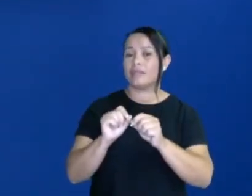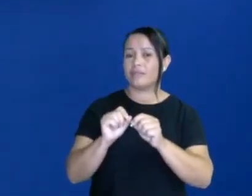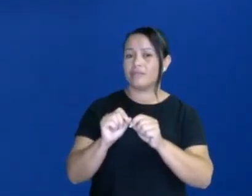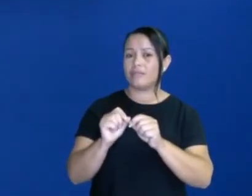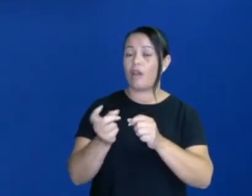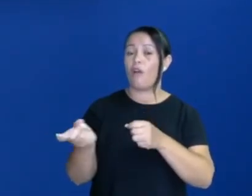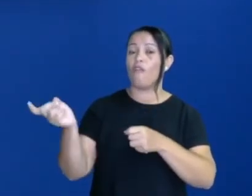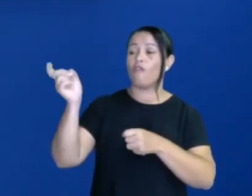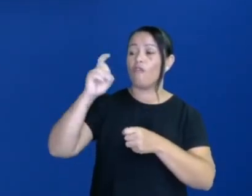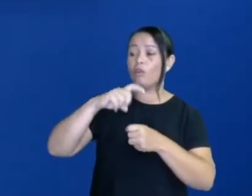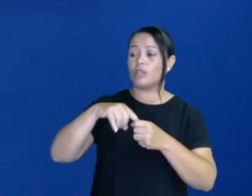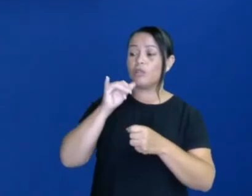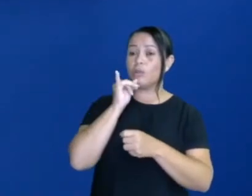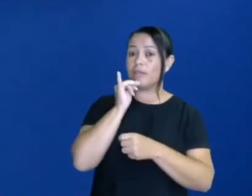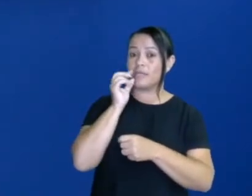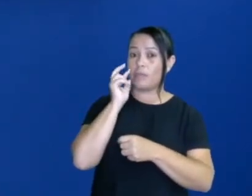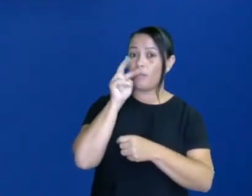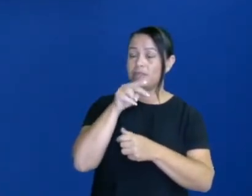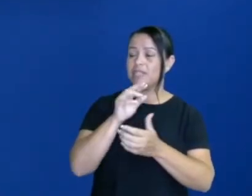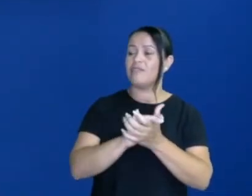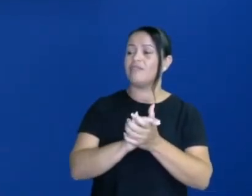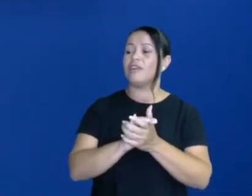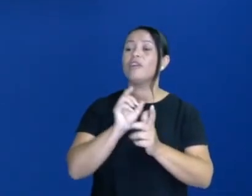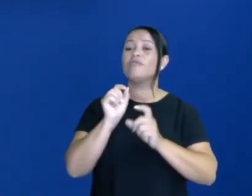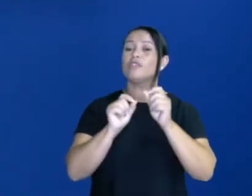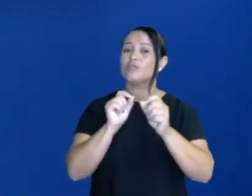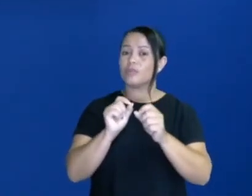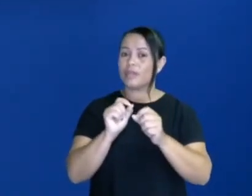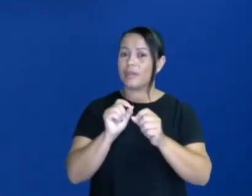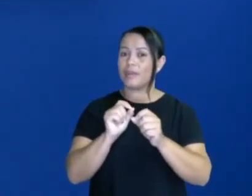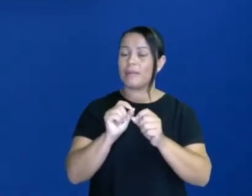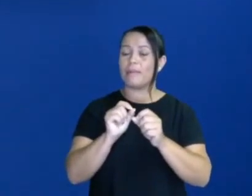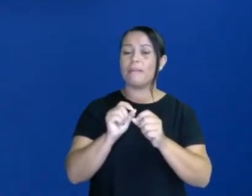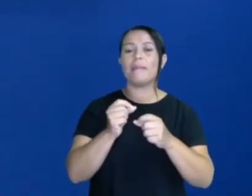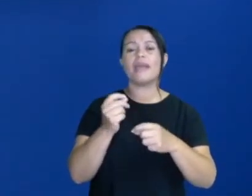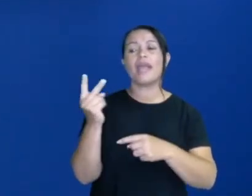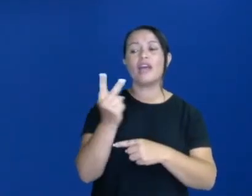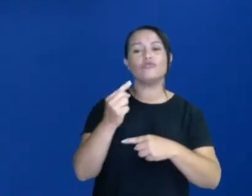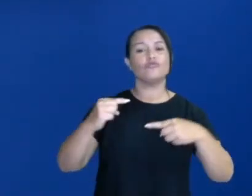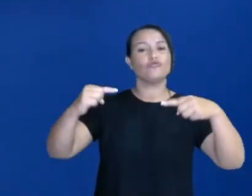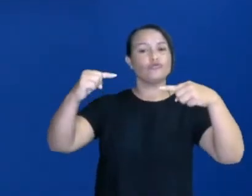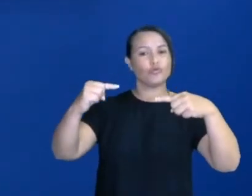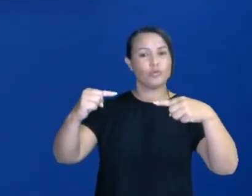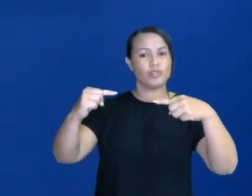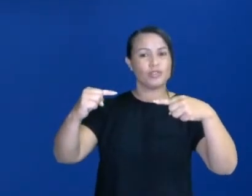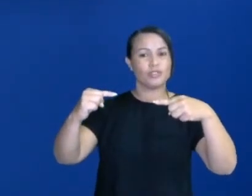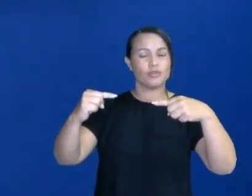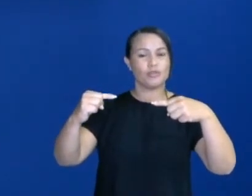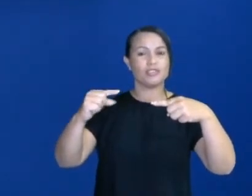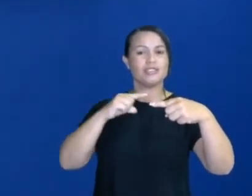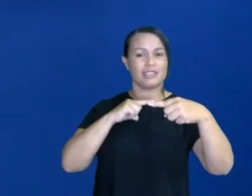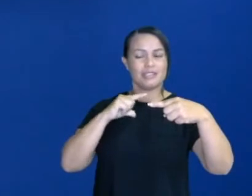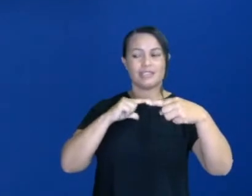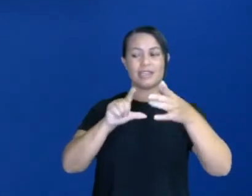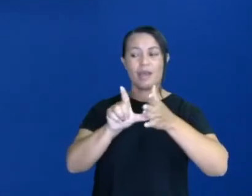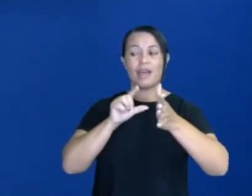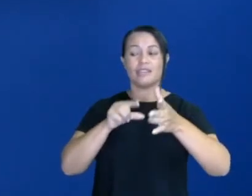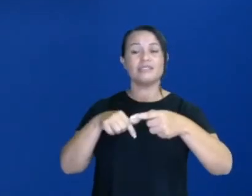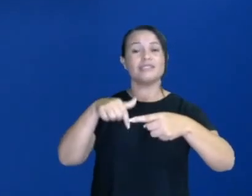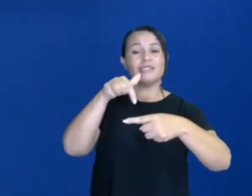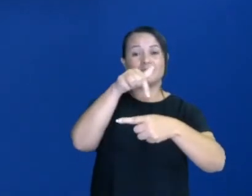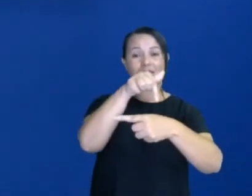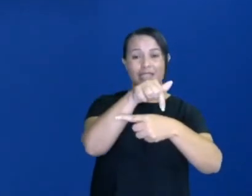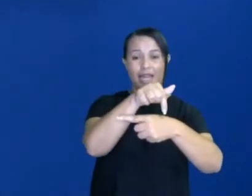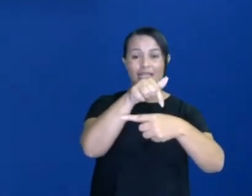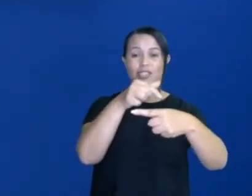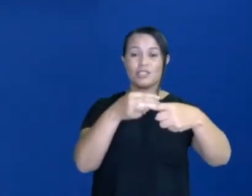lá, voltando no outro exemplo, fiz o quê? Peguei as duas frações que ele deu, não foi isso? Ó,